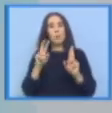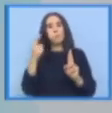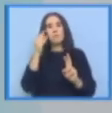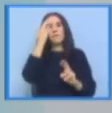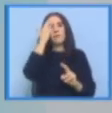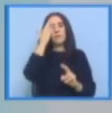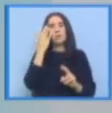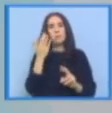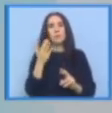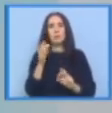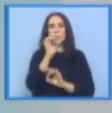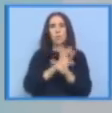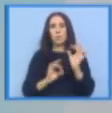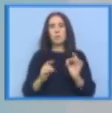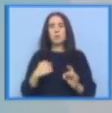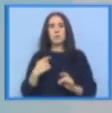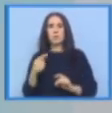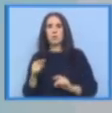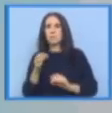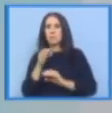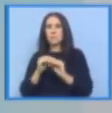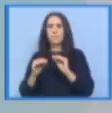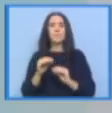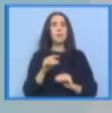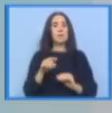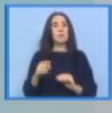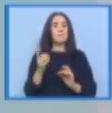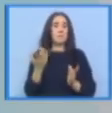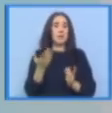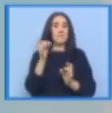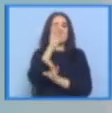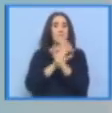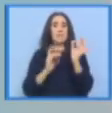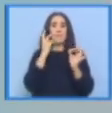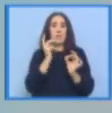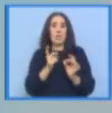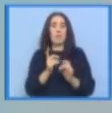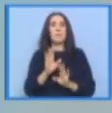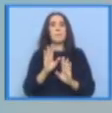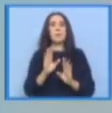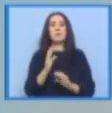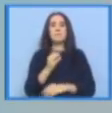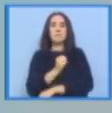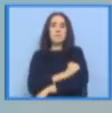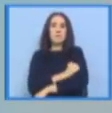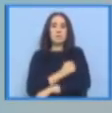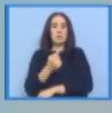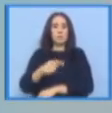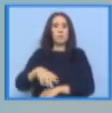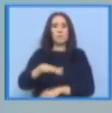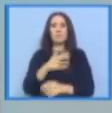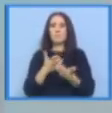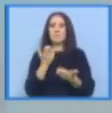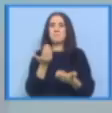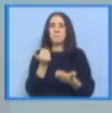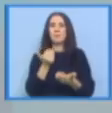numa Europa como esta que vivemos, que habitamos, mas que tem e evidencia muitas carências. Muito obrigado,